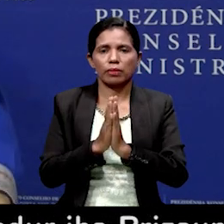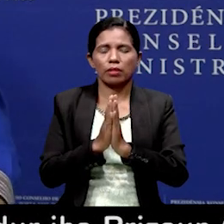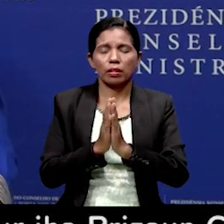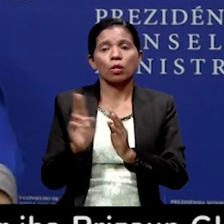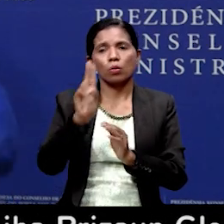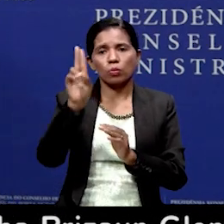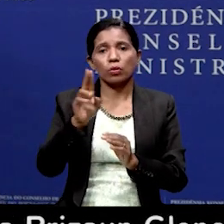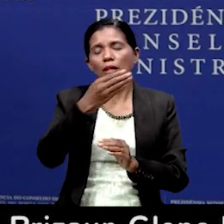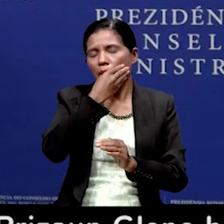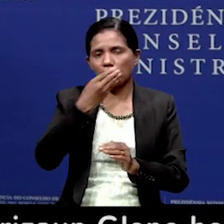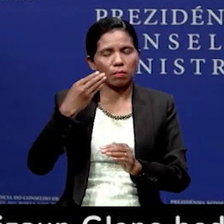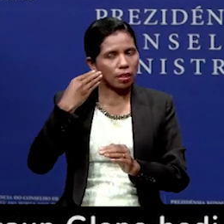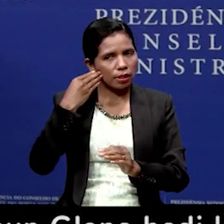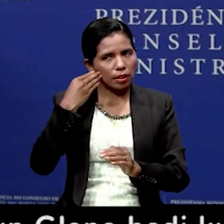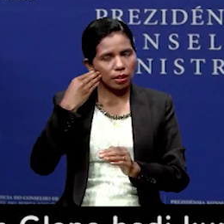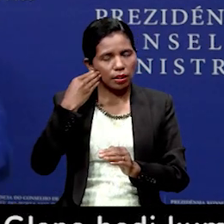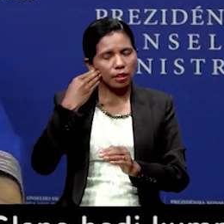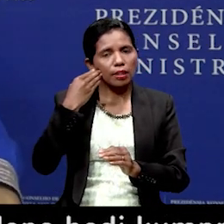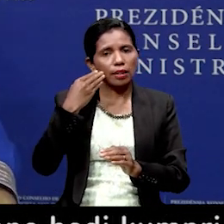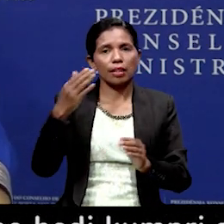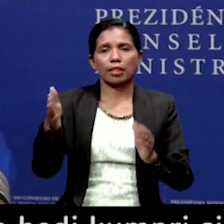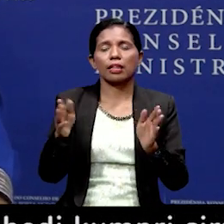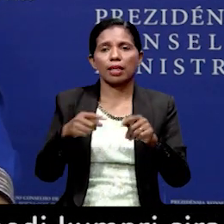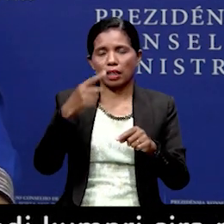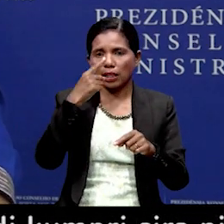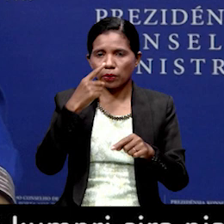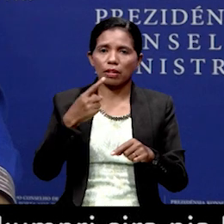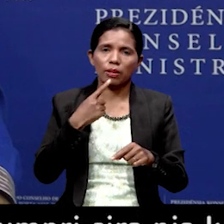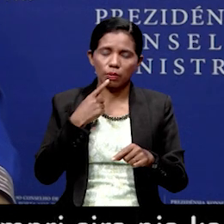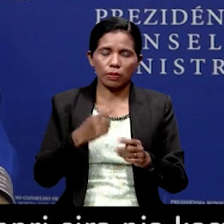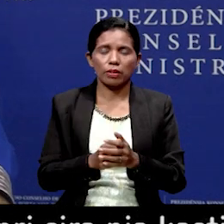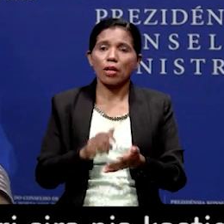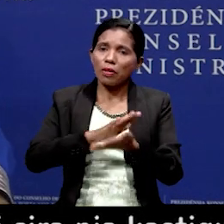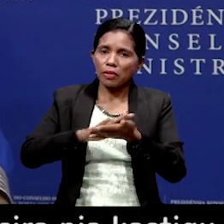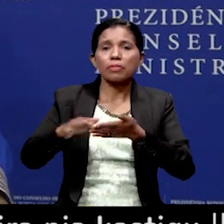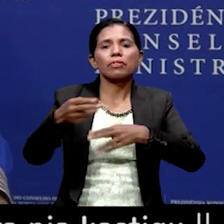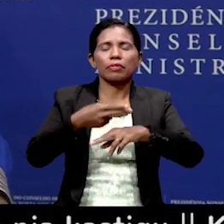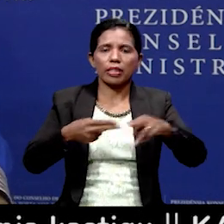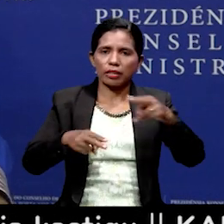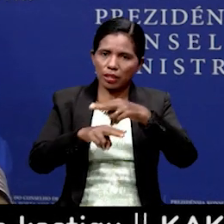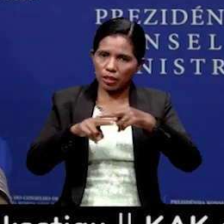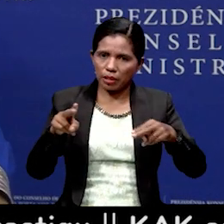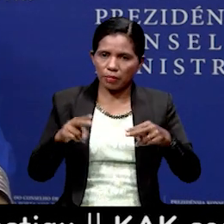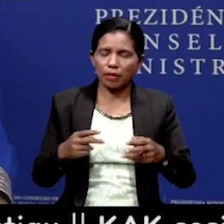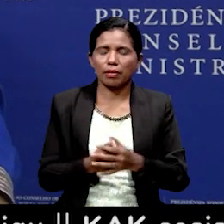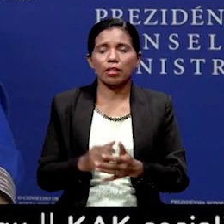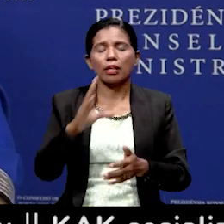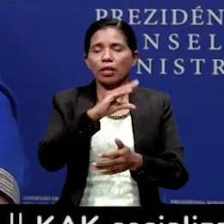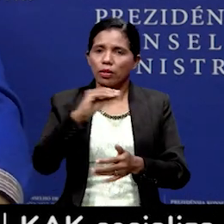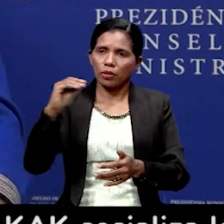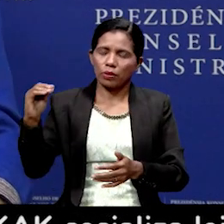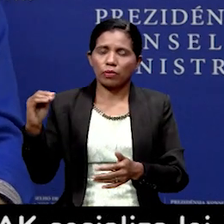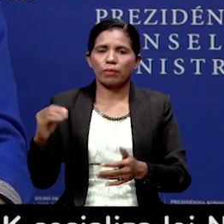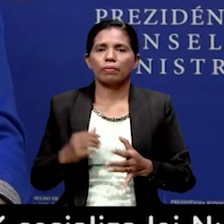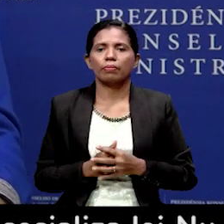máscara, taka inus, no taka ibun. A tu faz liman, no a